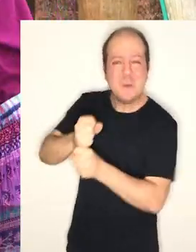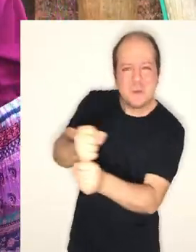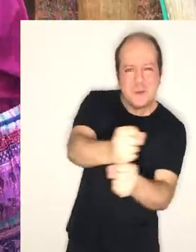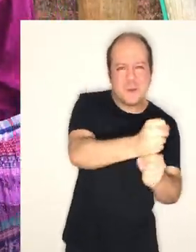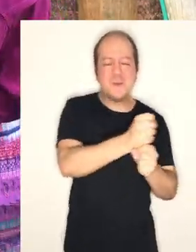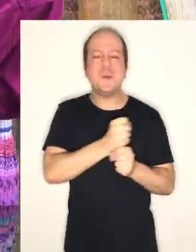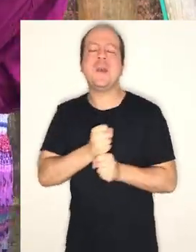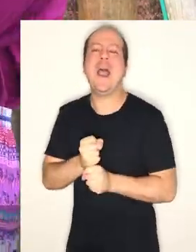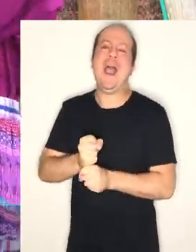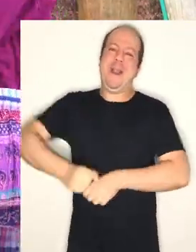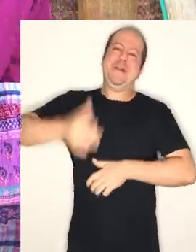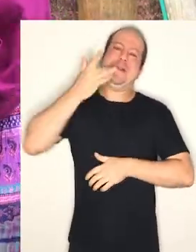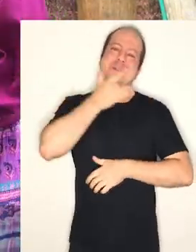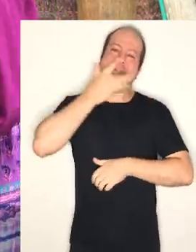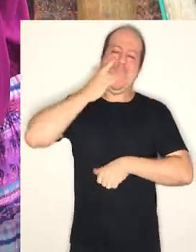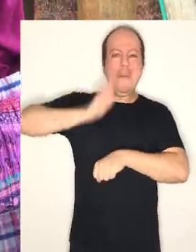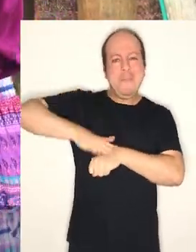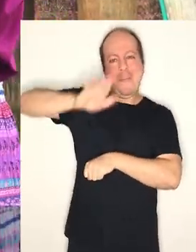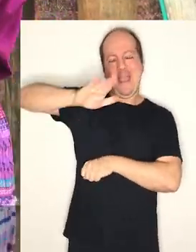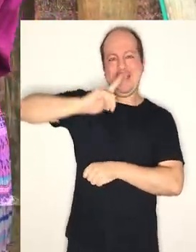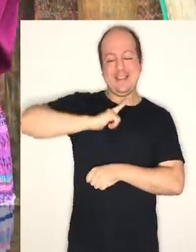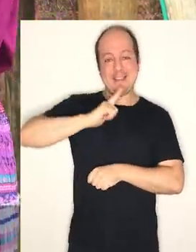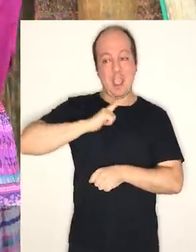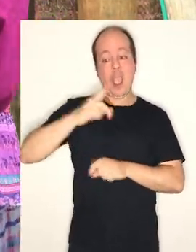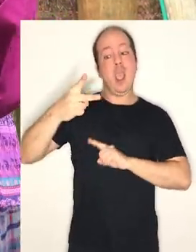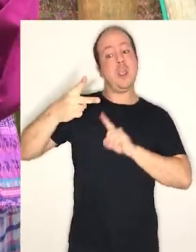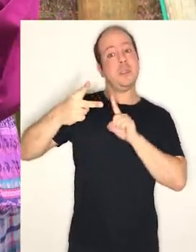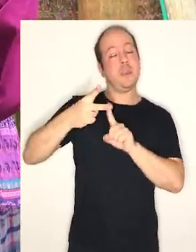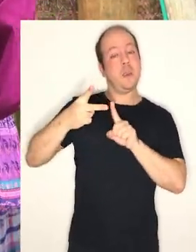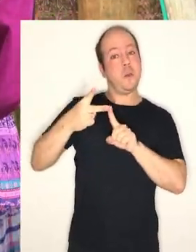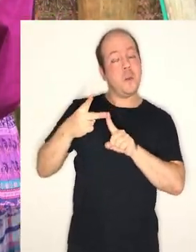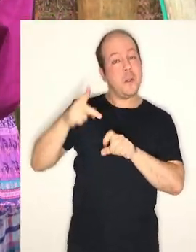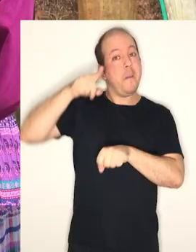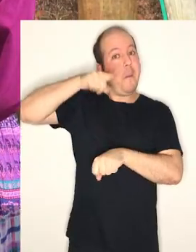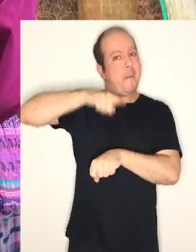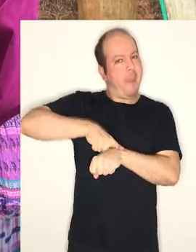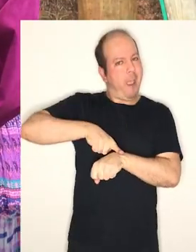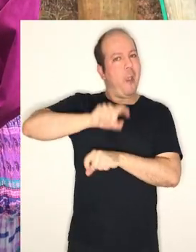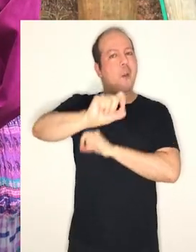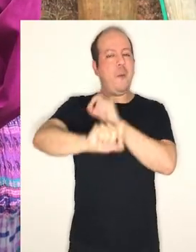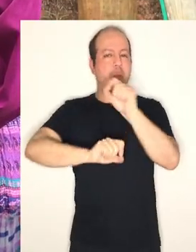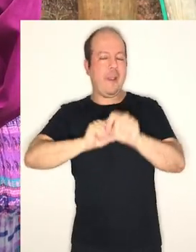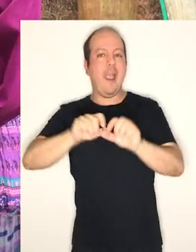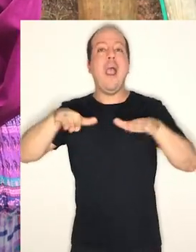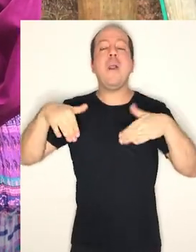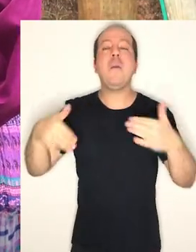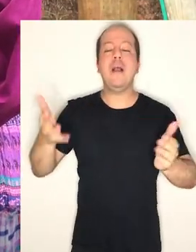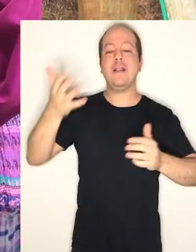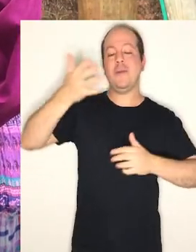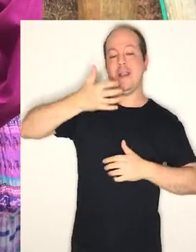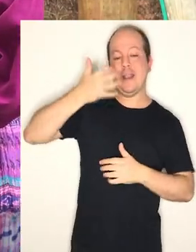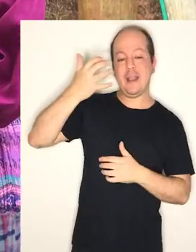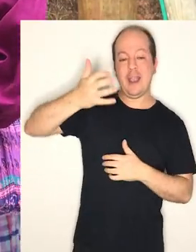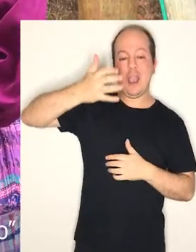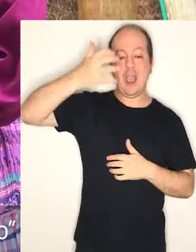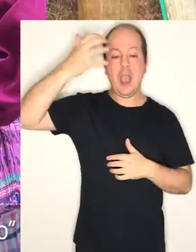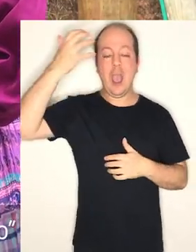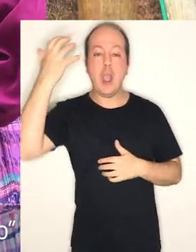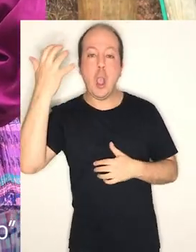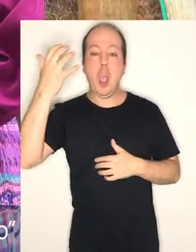gente mexer, mais gostoso fica. No segundo momento da letra, atenção, quando a gente